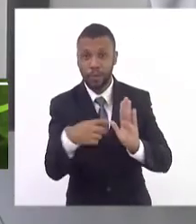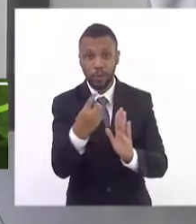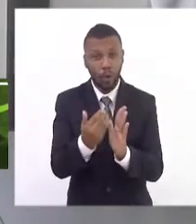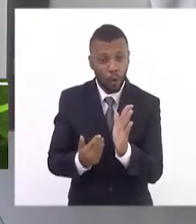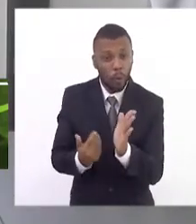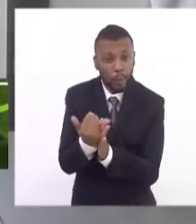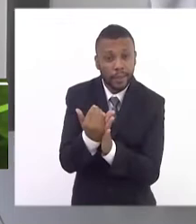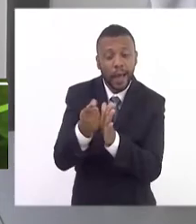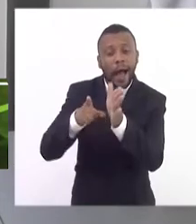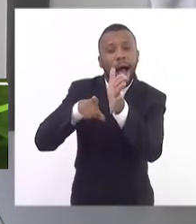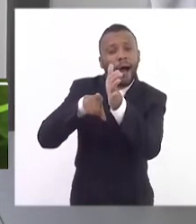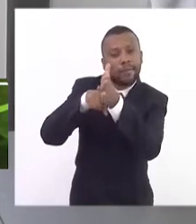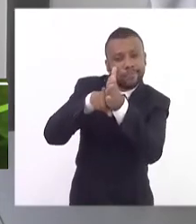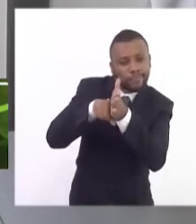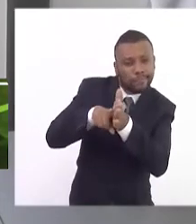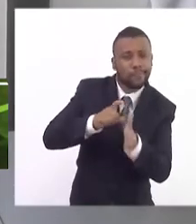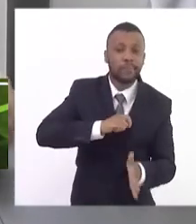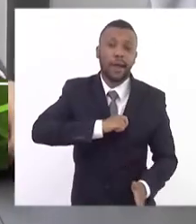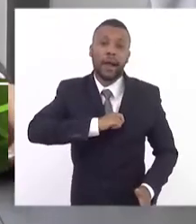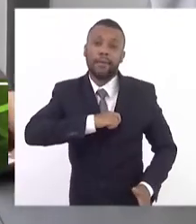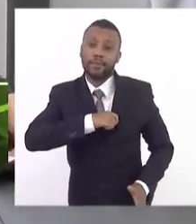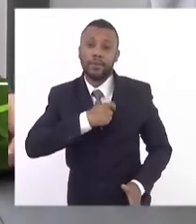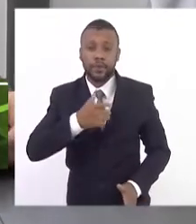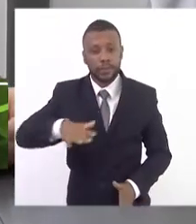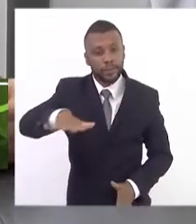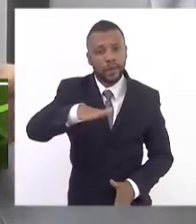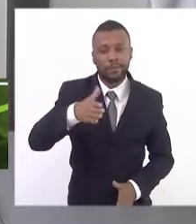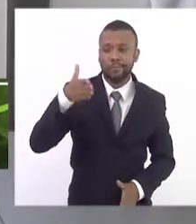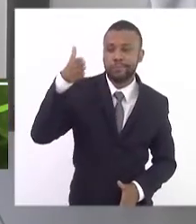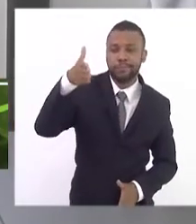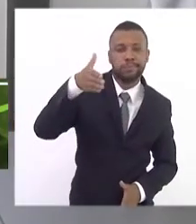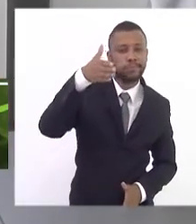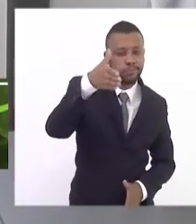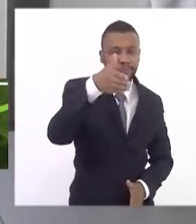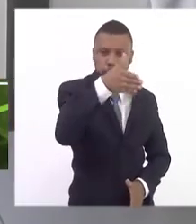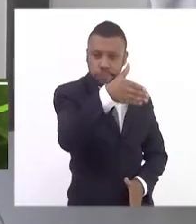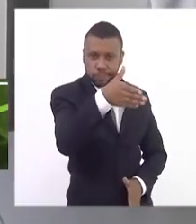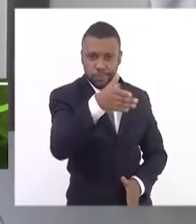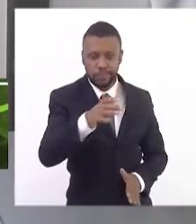campo. Então, vou dar aqui início aos trabalhos,